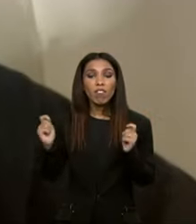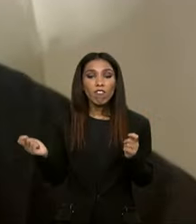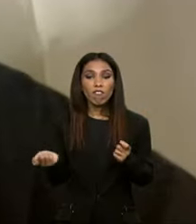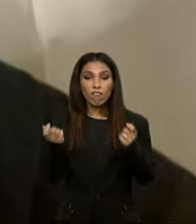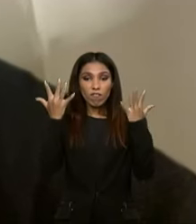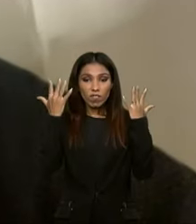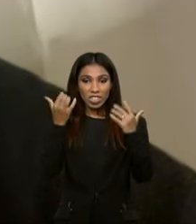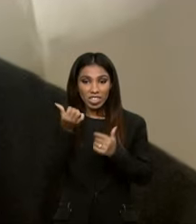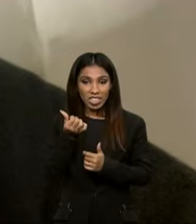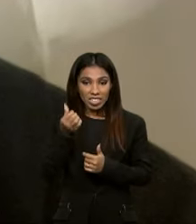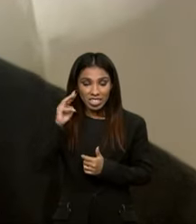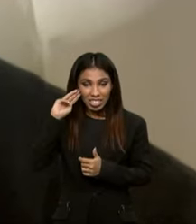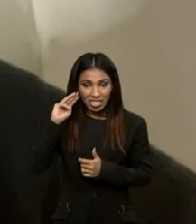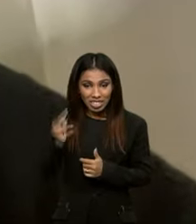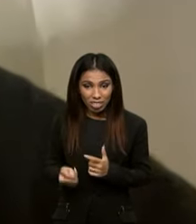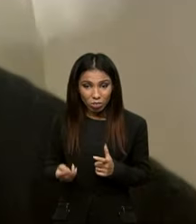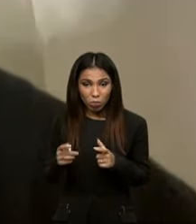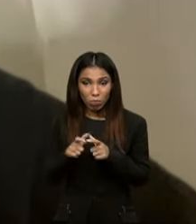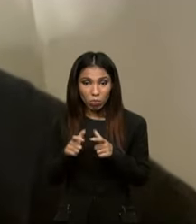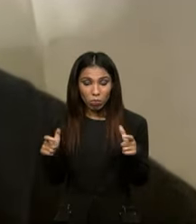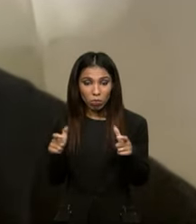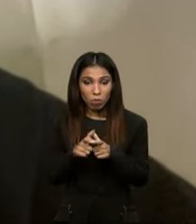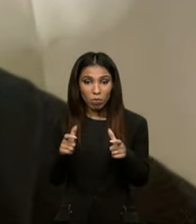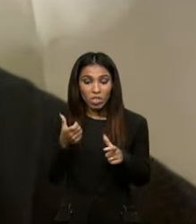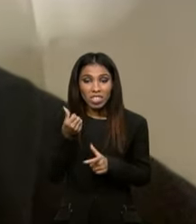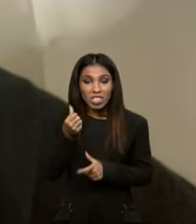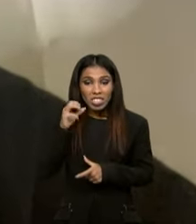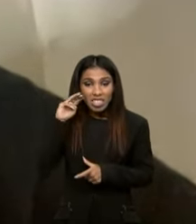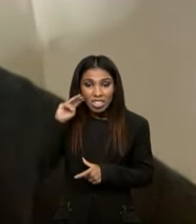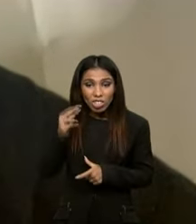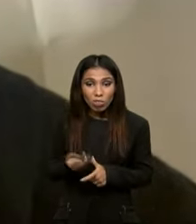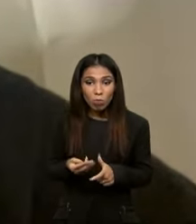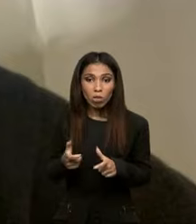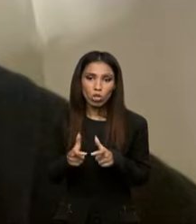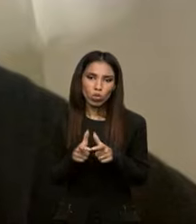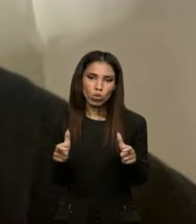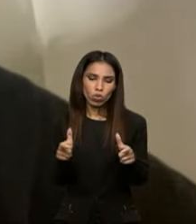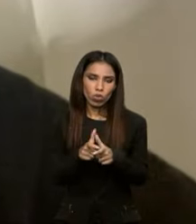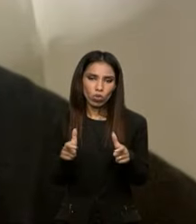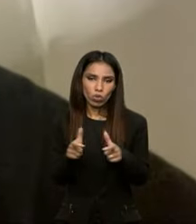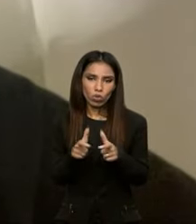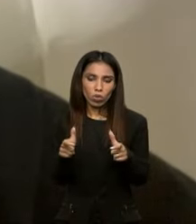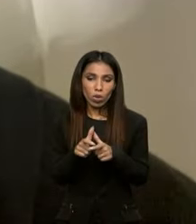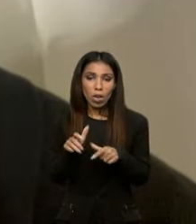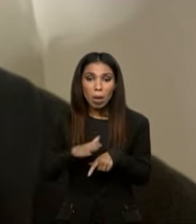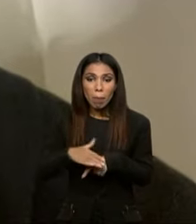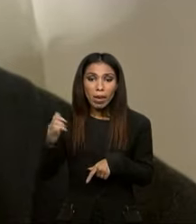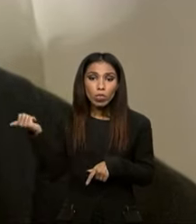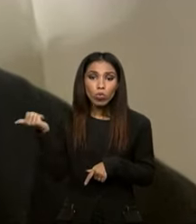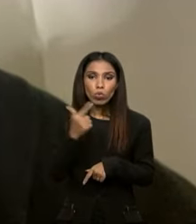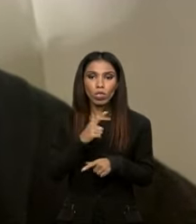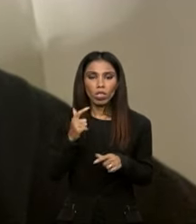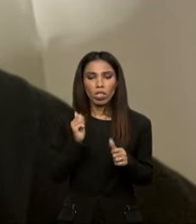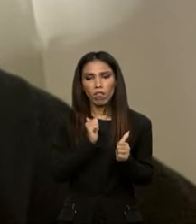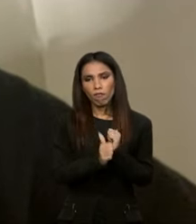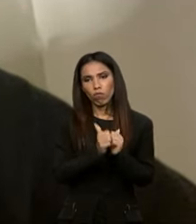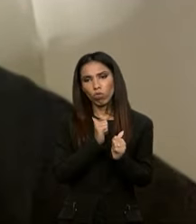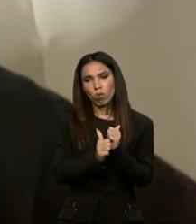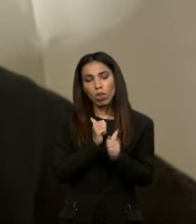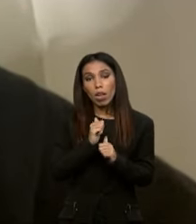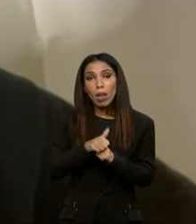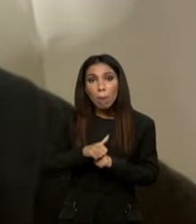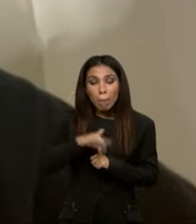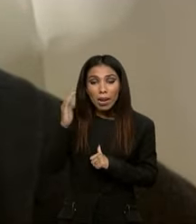6 milhões de ingressos. 6 milhões de ingressos. É mais do que o futebol. É mais do que o